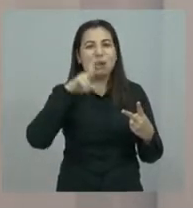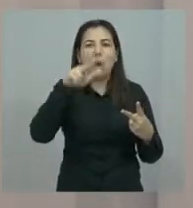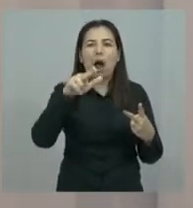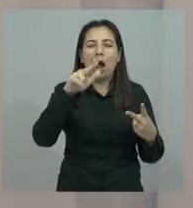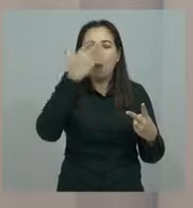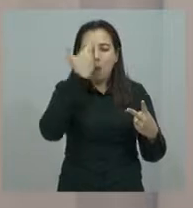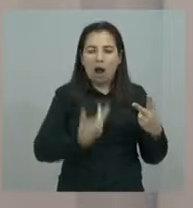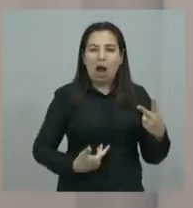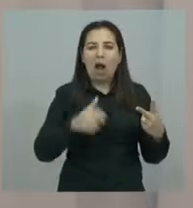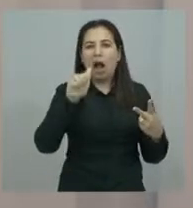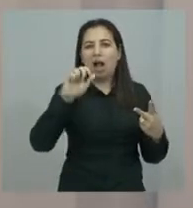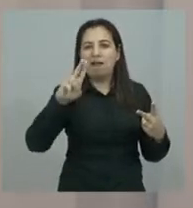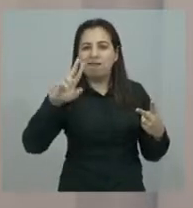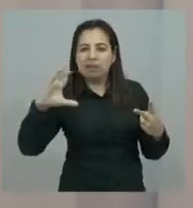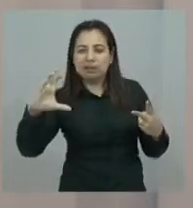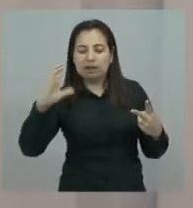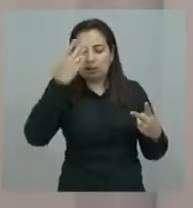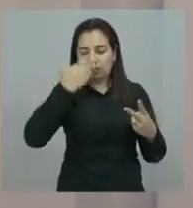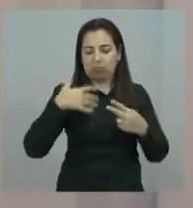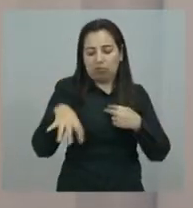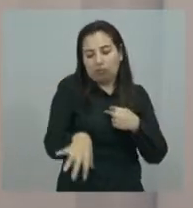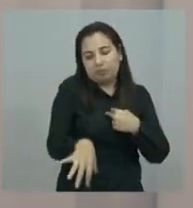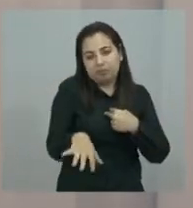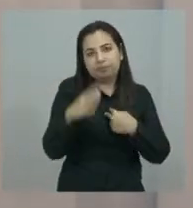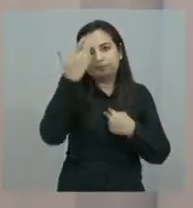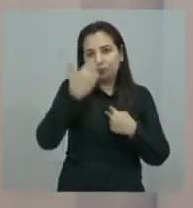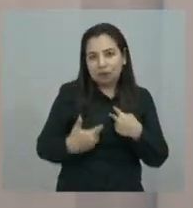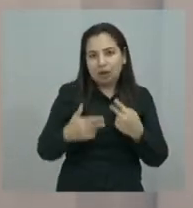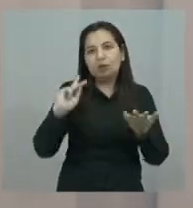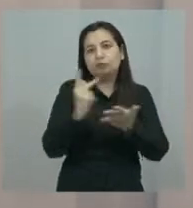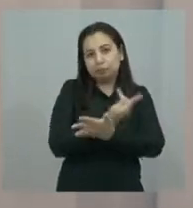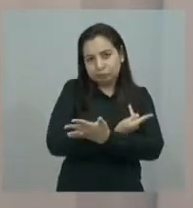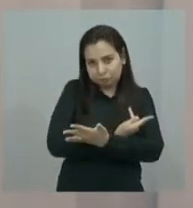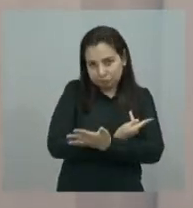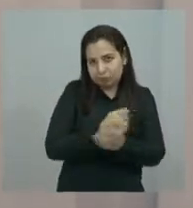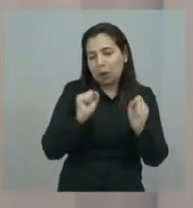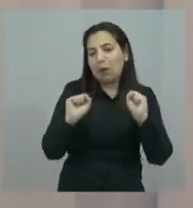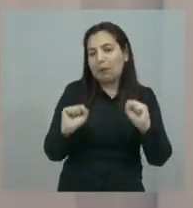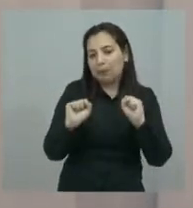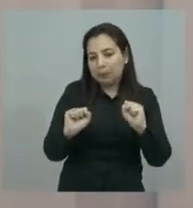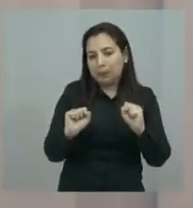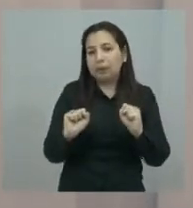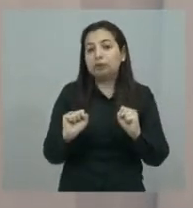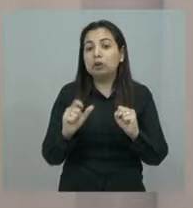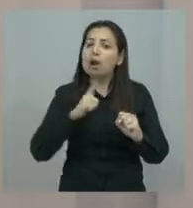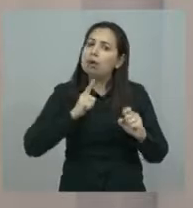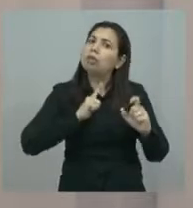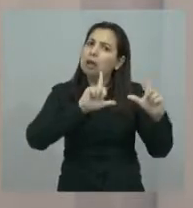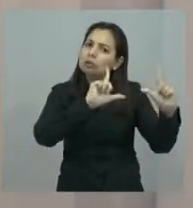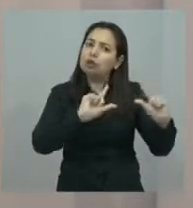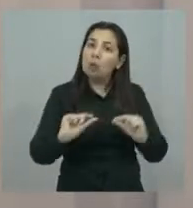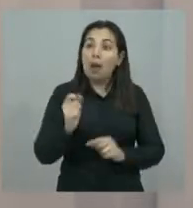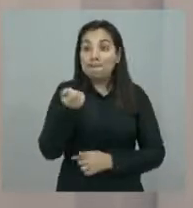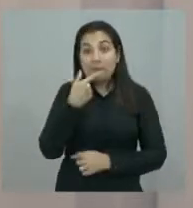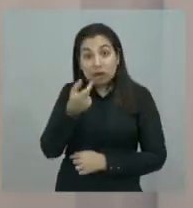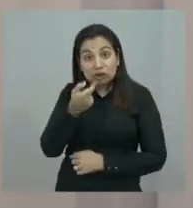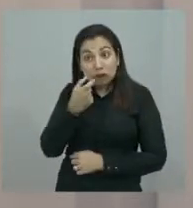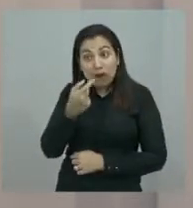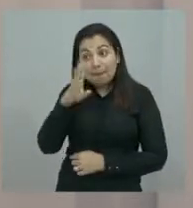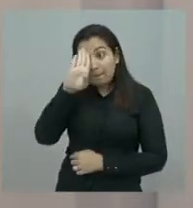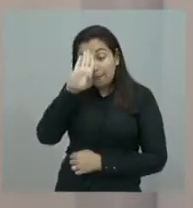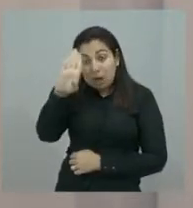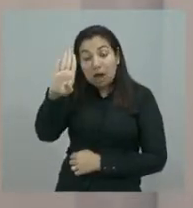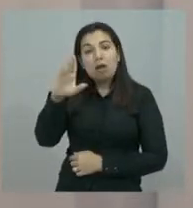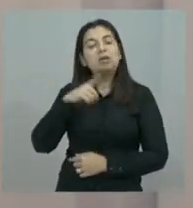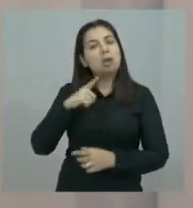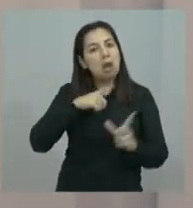AVC, normalmente morre um lado. Paralisado fica paralisado um lado. Tem diminuído muito com a nova medicação, mas no